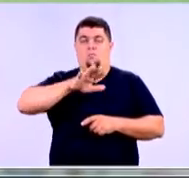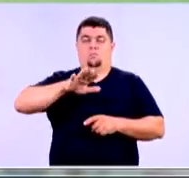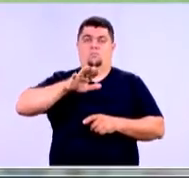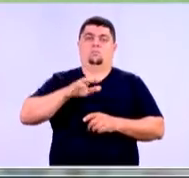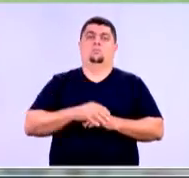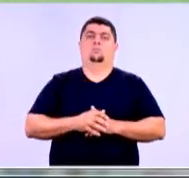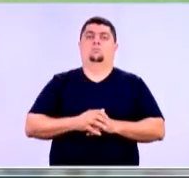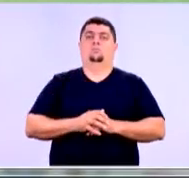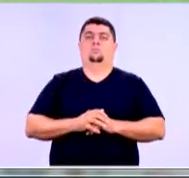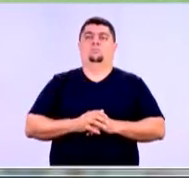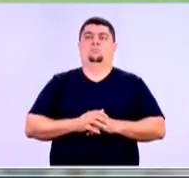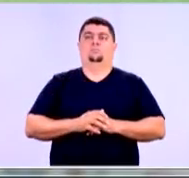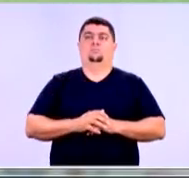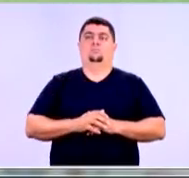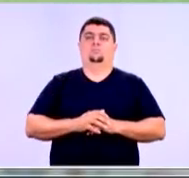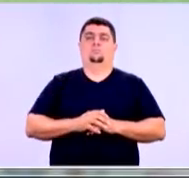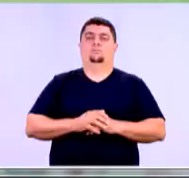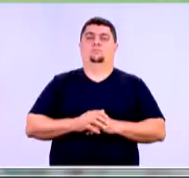geral.